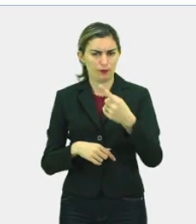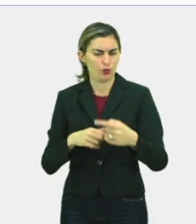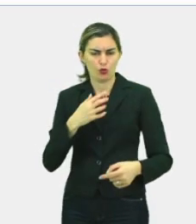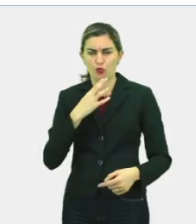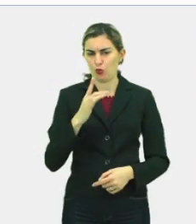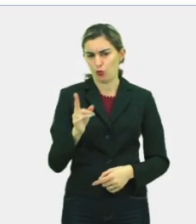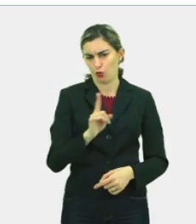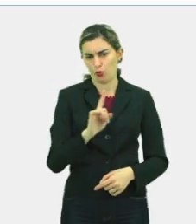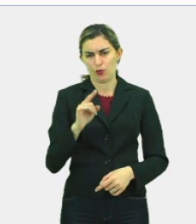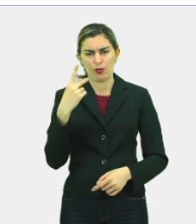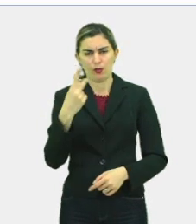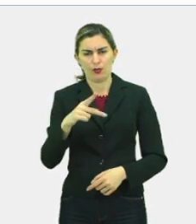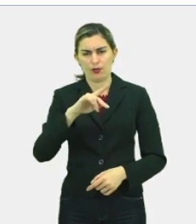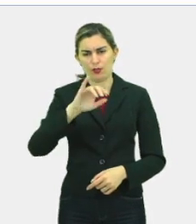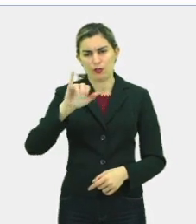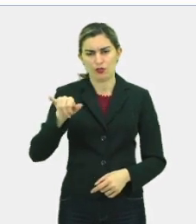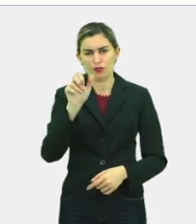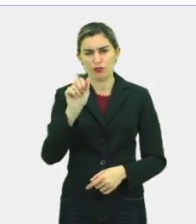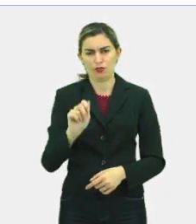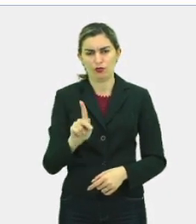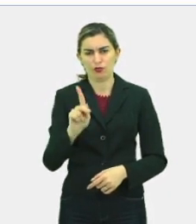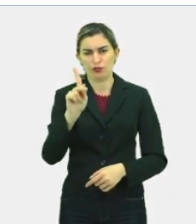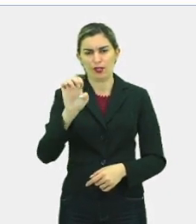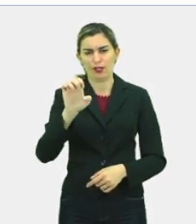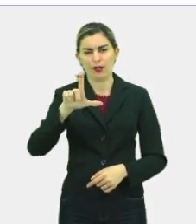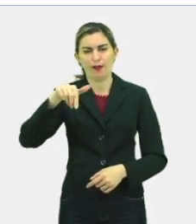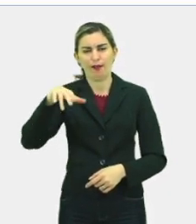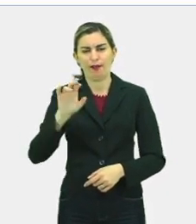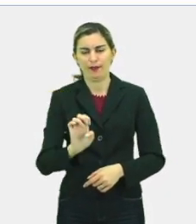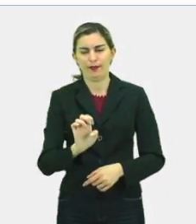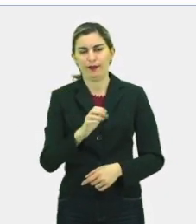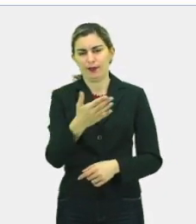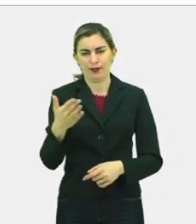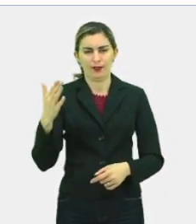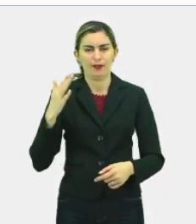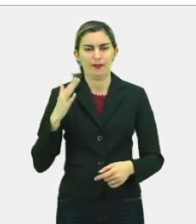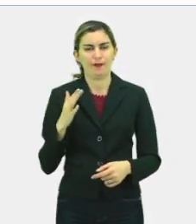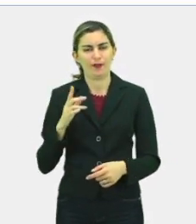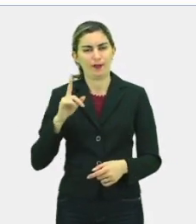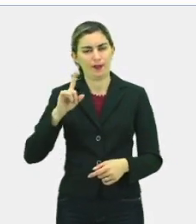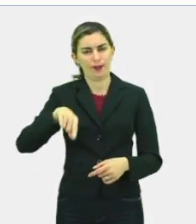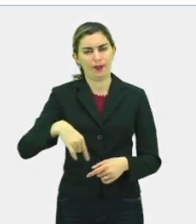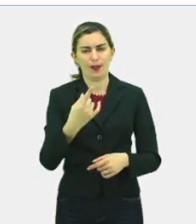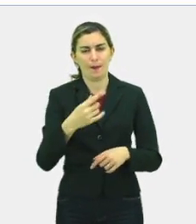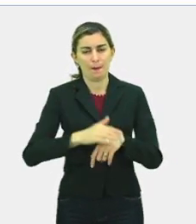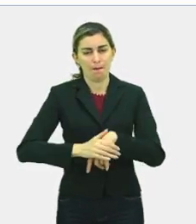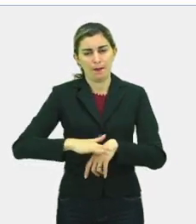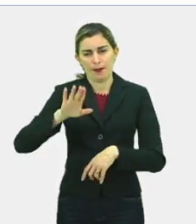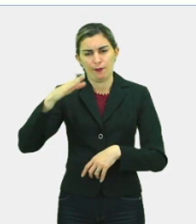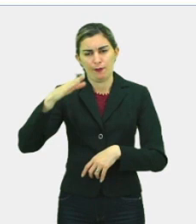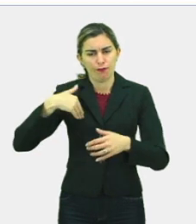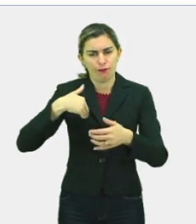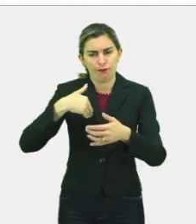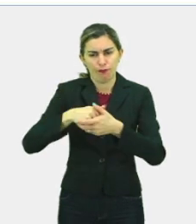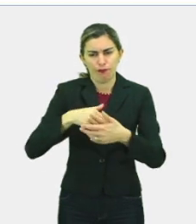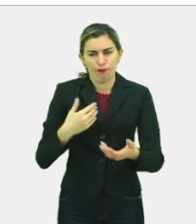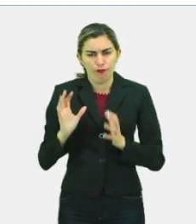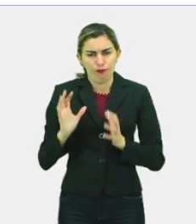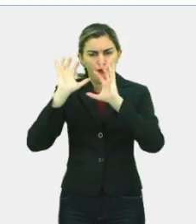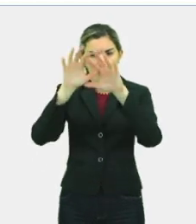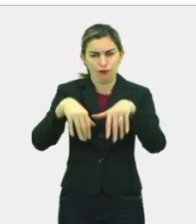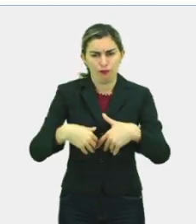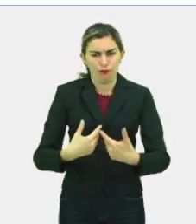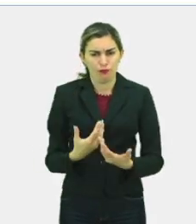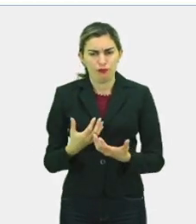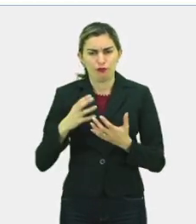Para quem não conhece, essa é a Jaqueline Maria Pereira de Carvalho Endres. É considerada uma das maiores jogadoras da história